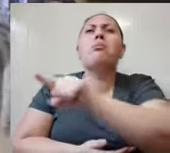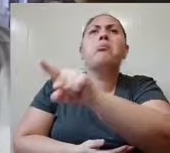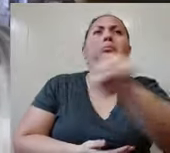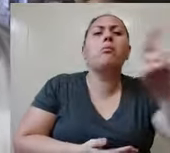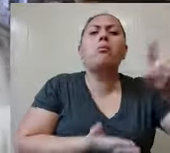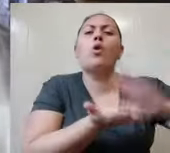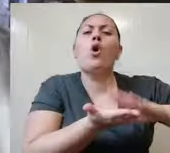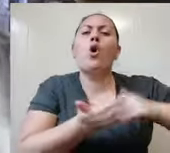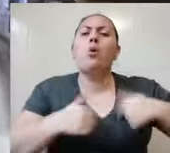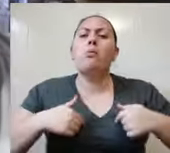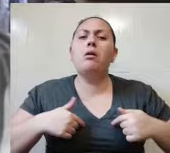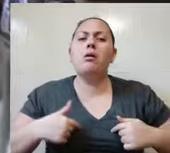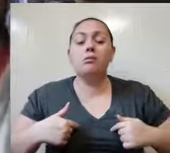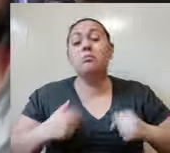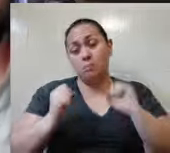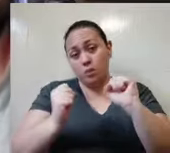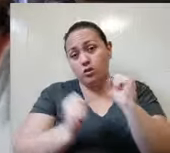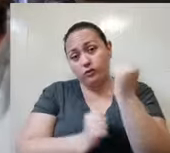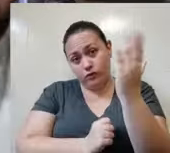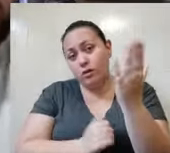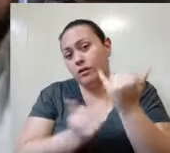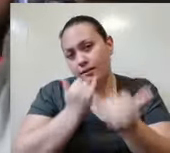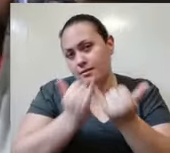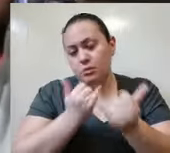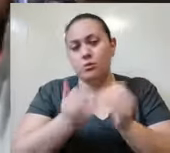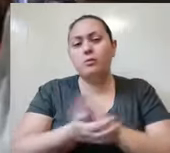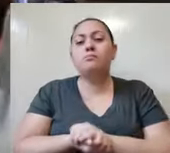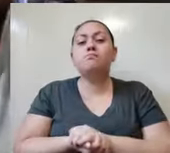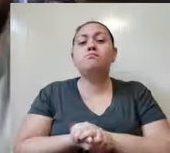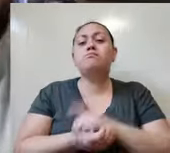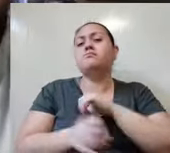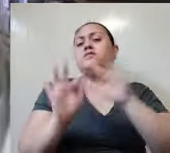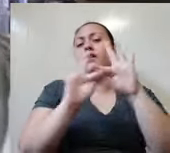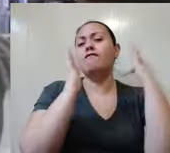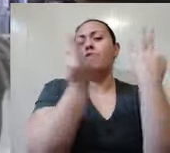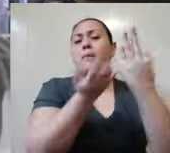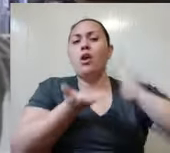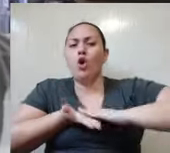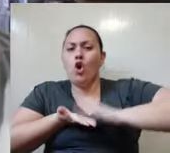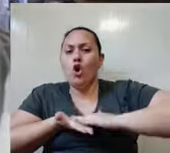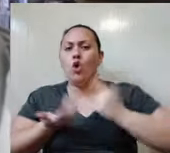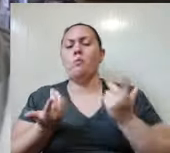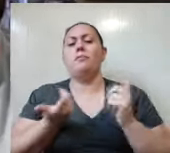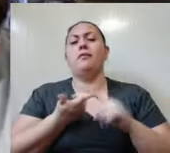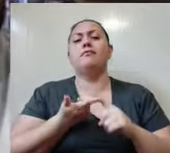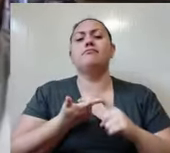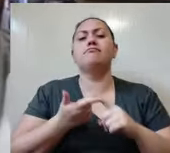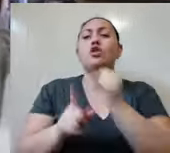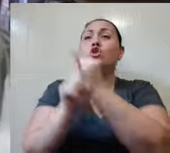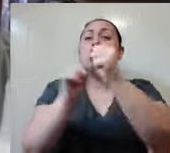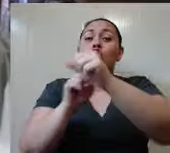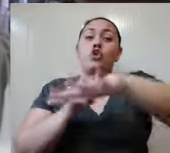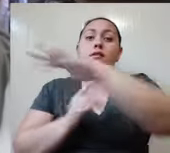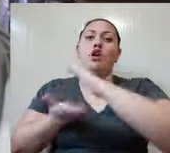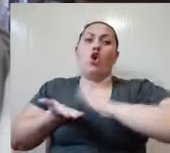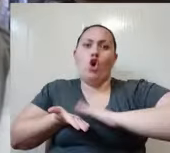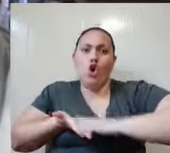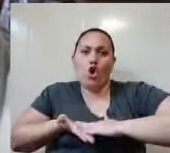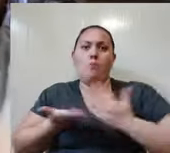pode vir de fora. Então, por exemplo, a gente pode ter familiares que cobram muito, a gente pode ter uma sociedade